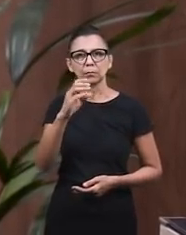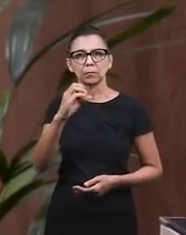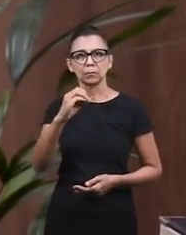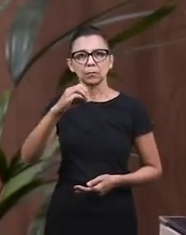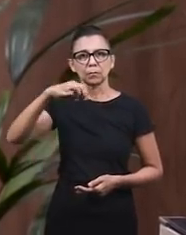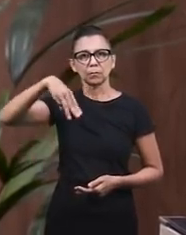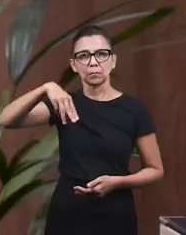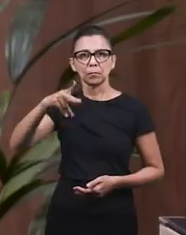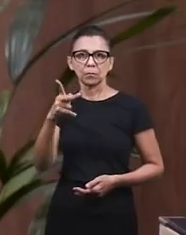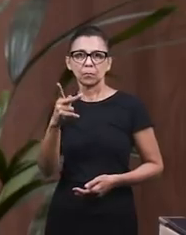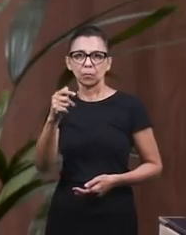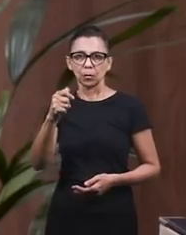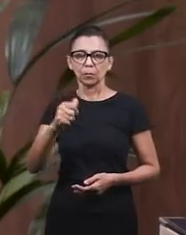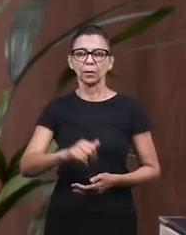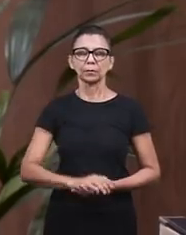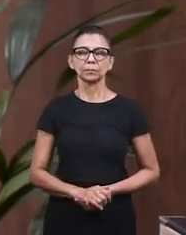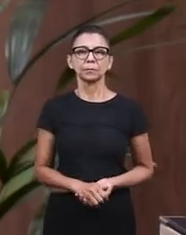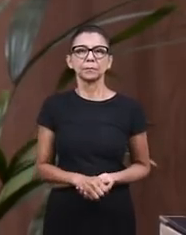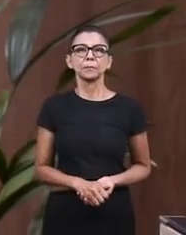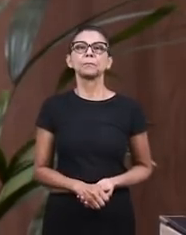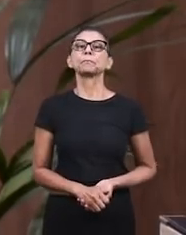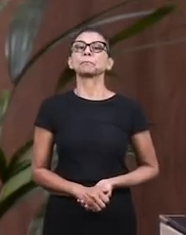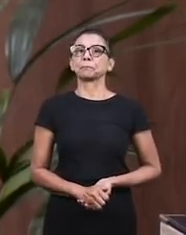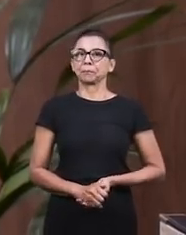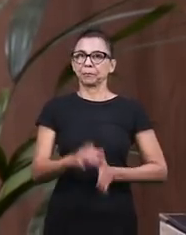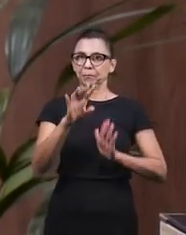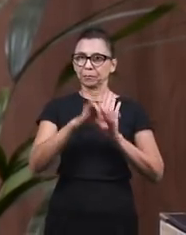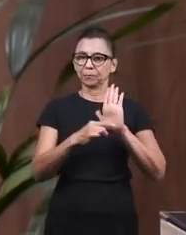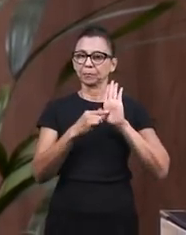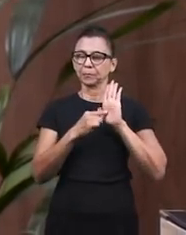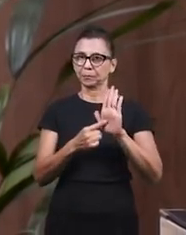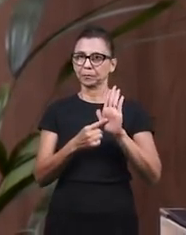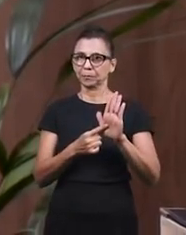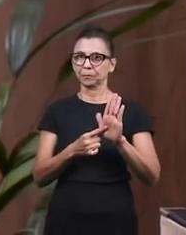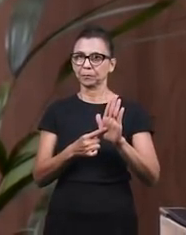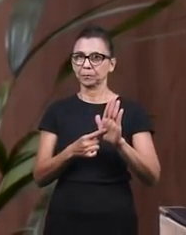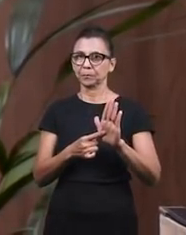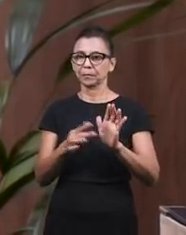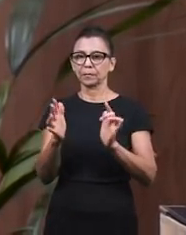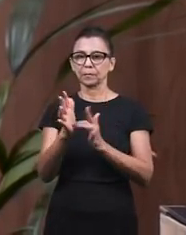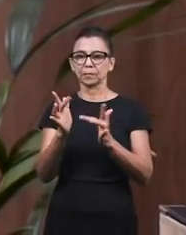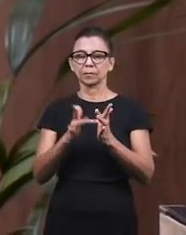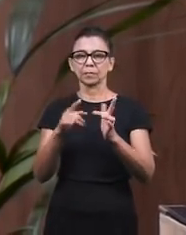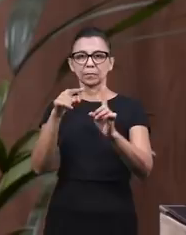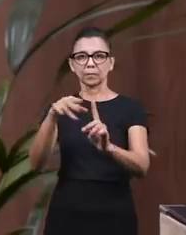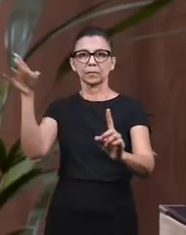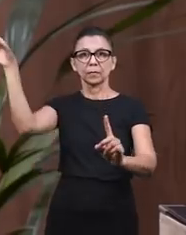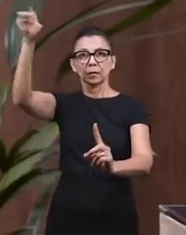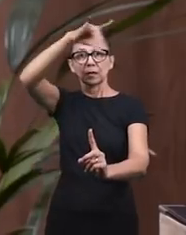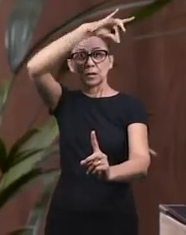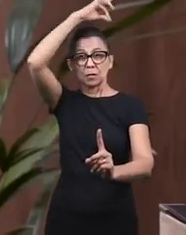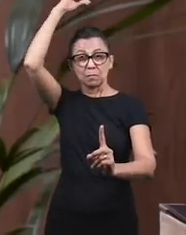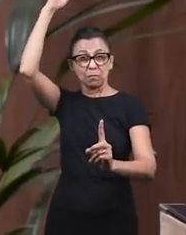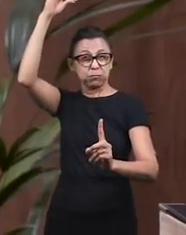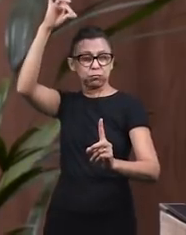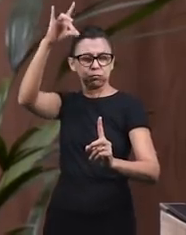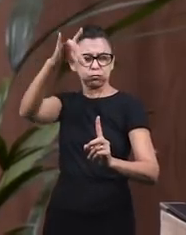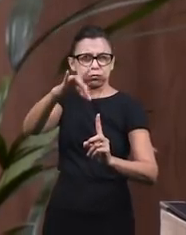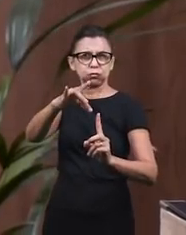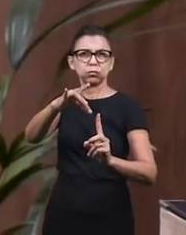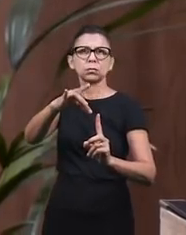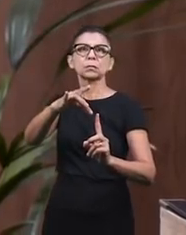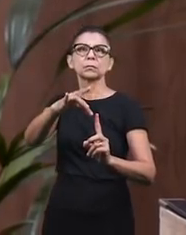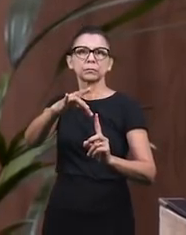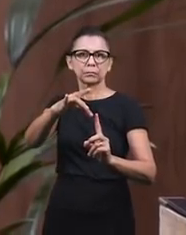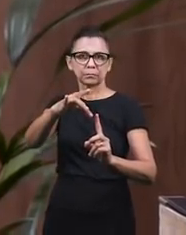Espírito Santo, olha que coisa maravilhosa, Jesus cheio do Espírito Santo, voltou do